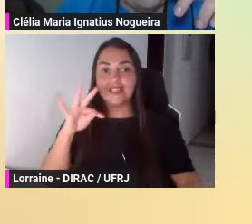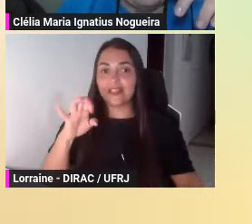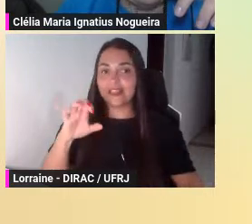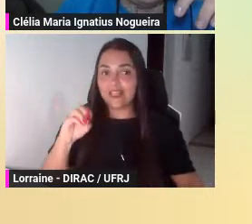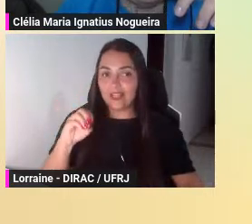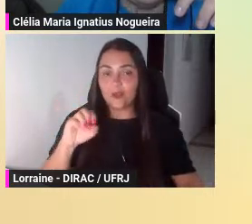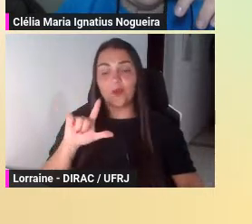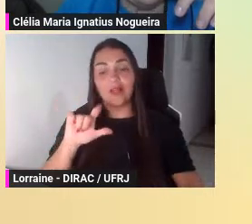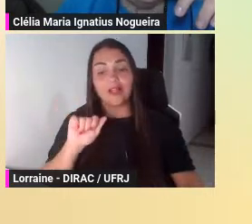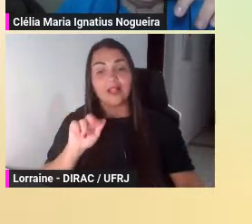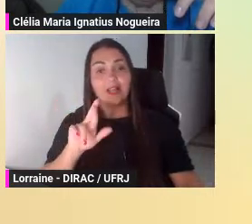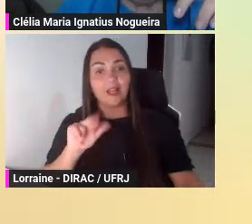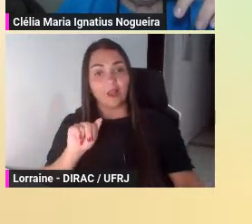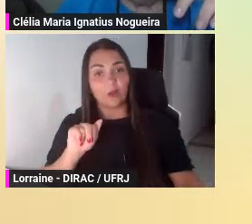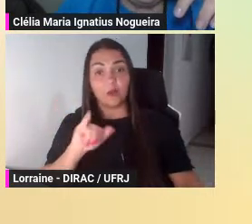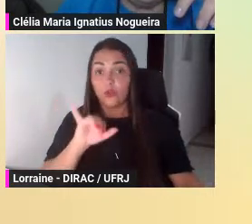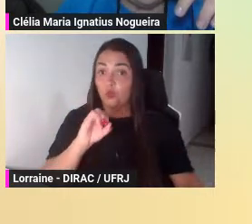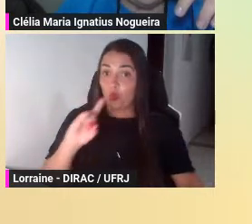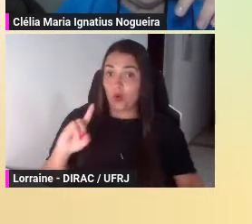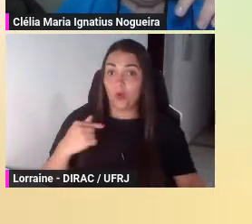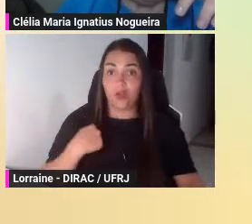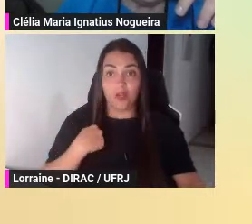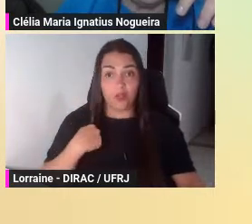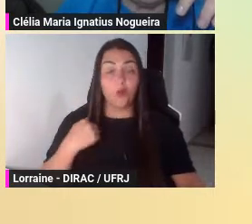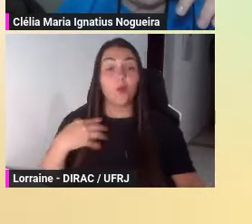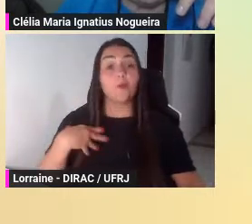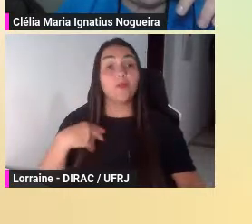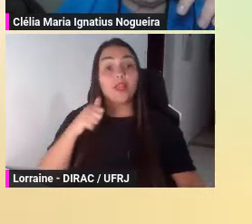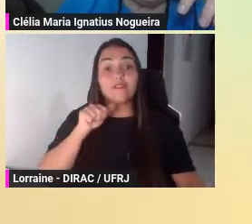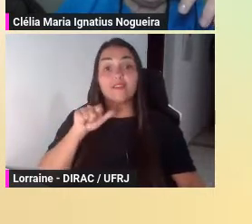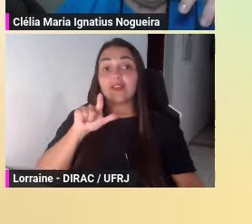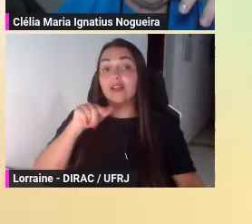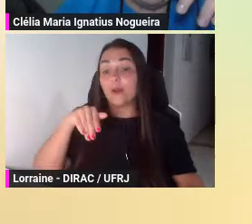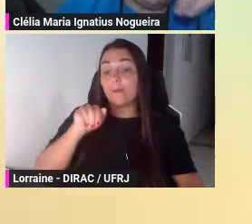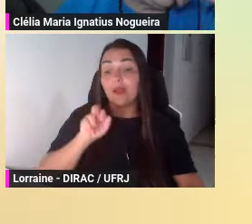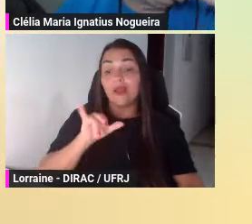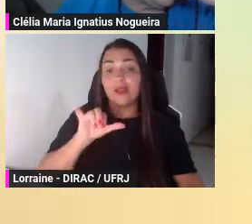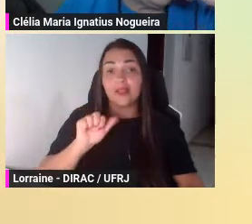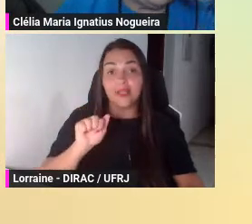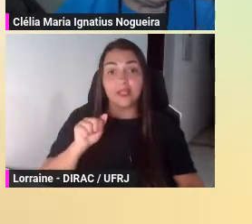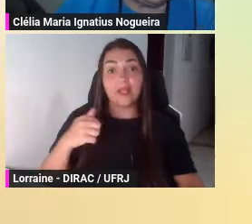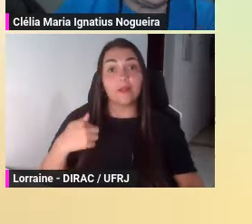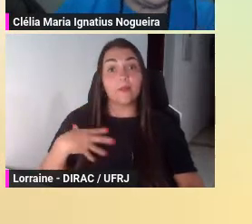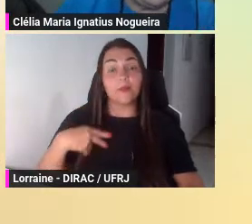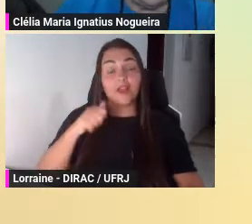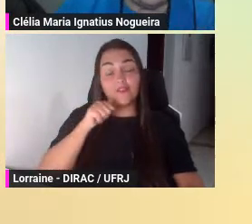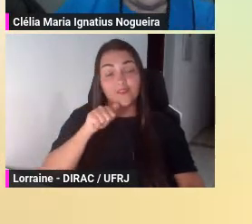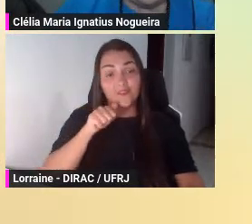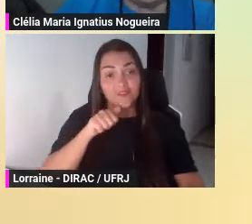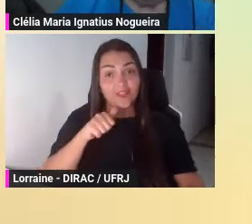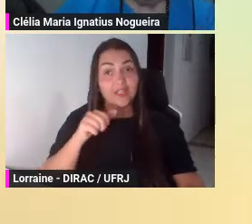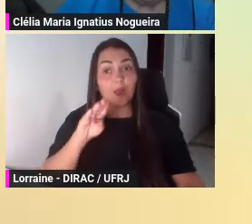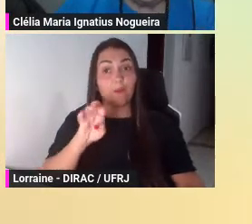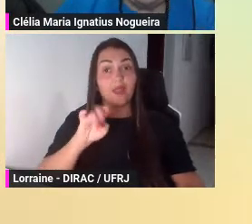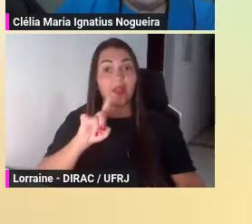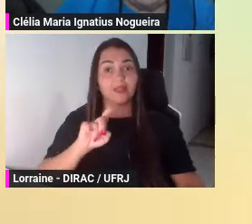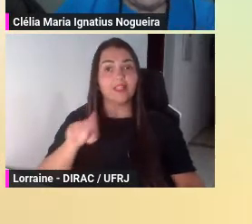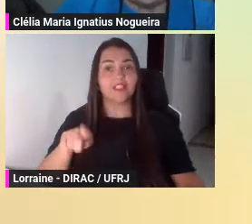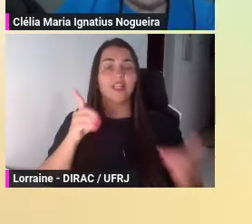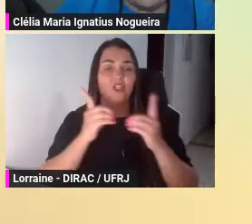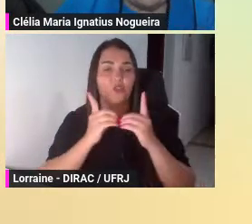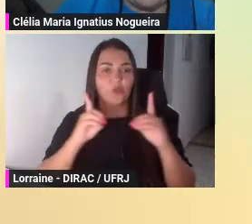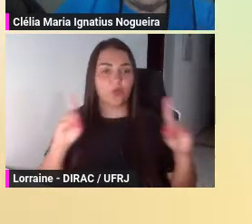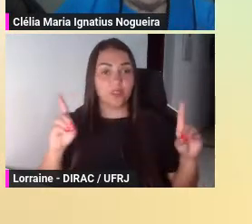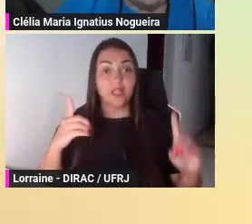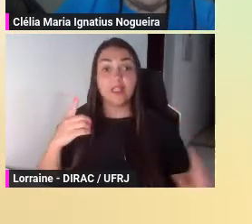Laura, João e eu, minha filha Marília, meu genro Marcelo, minha filha Beatriz, que é divorciada, o meu